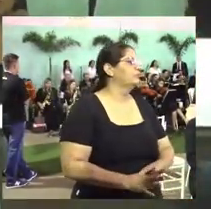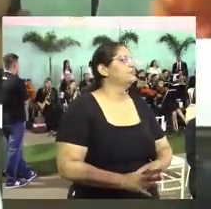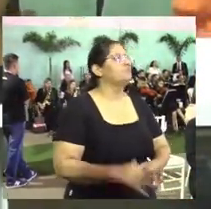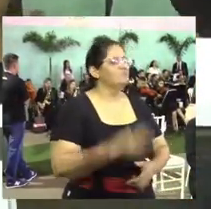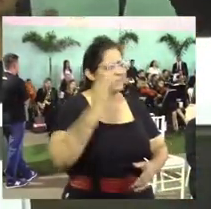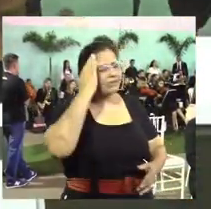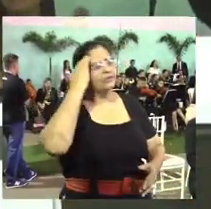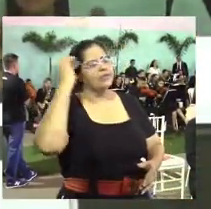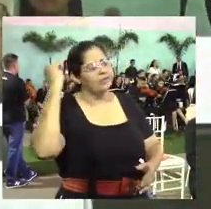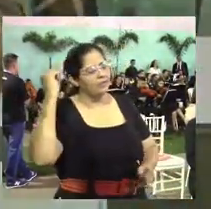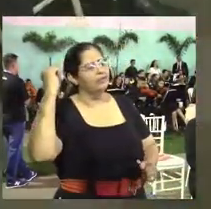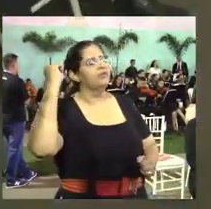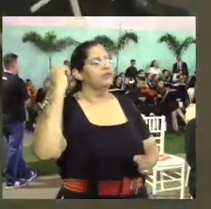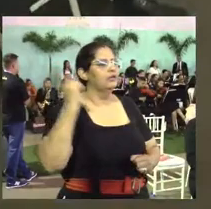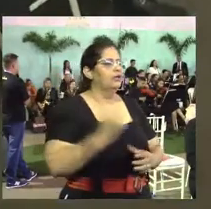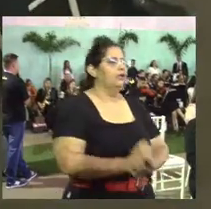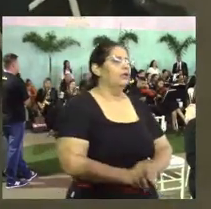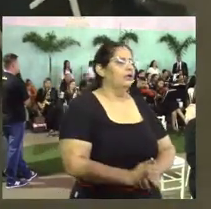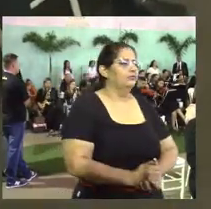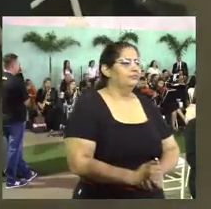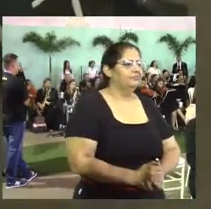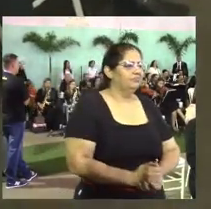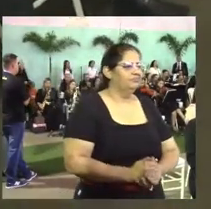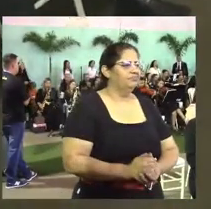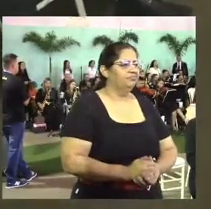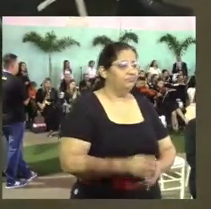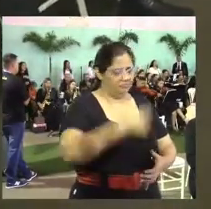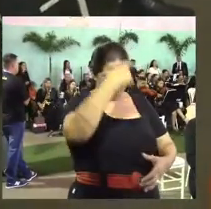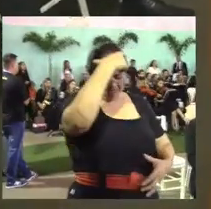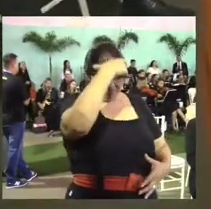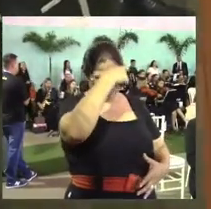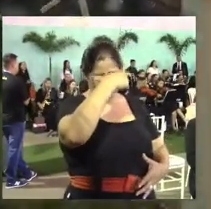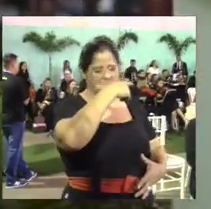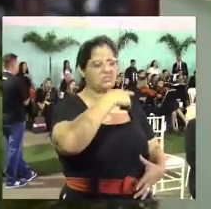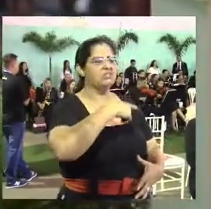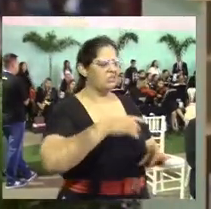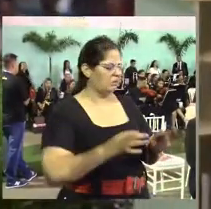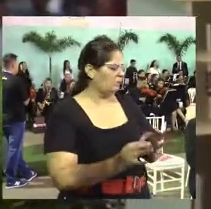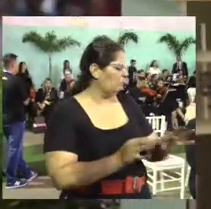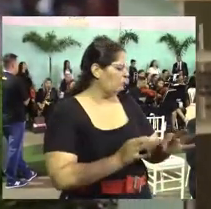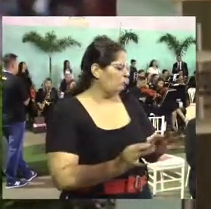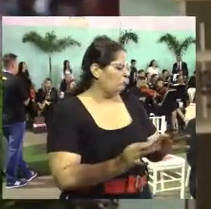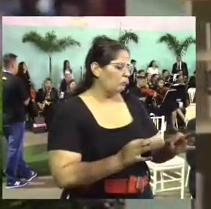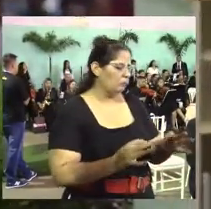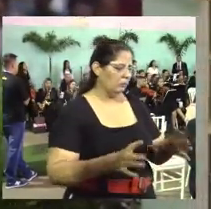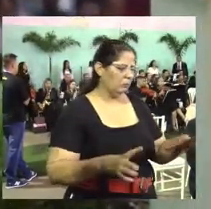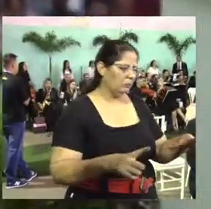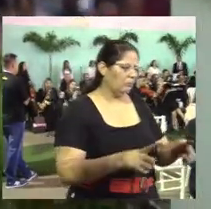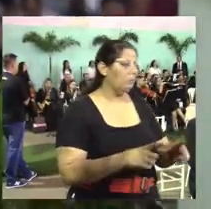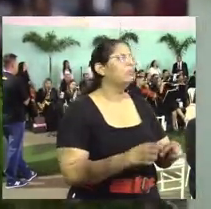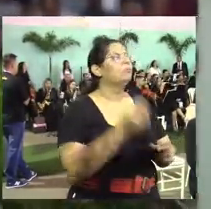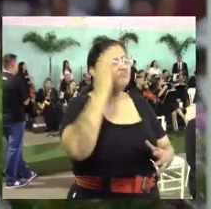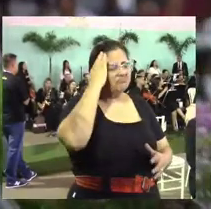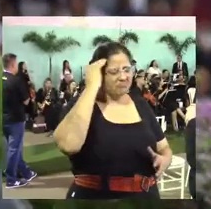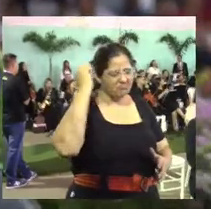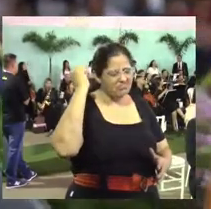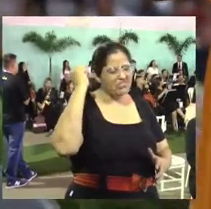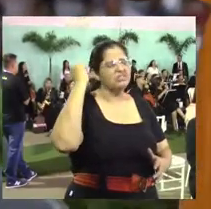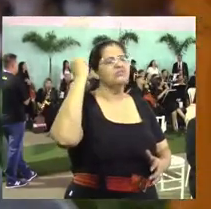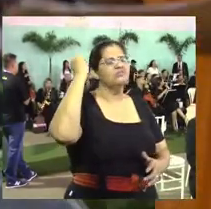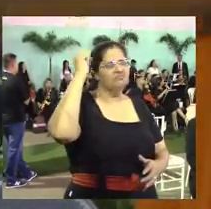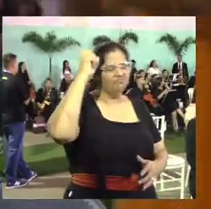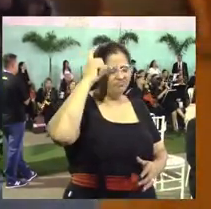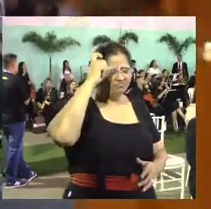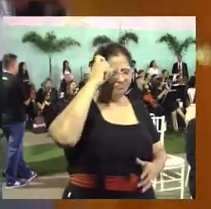mas eu pensei a matéria prima que eu te formei eu já sabia que